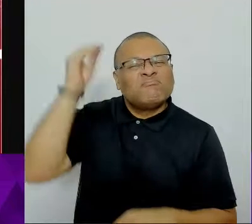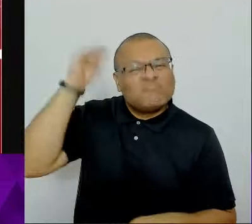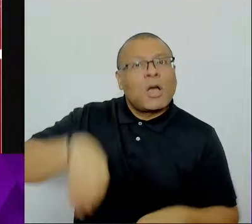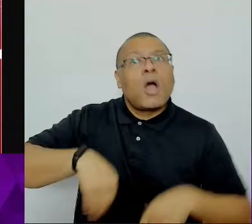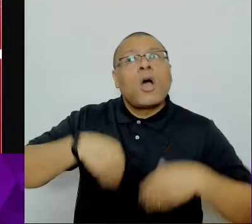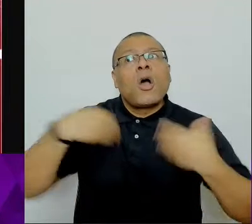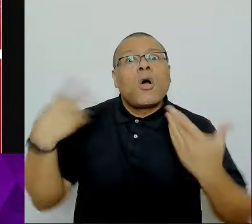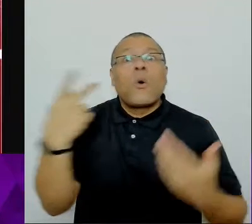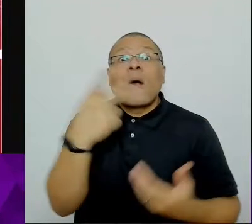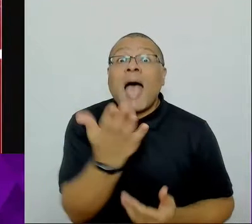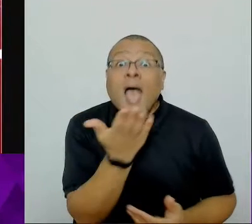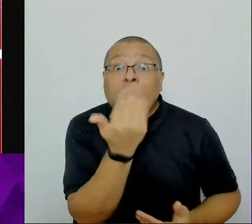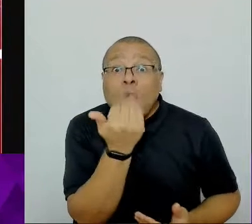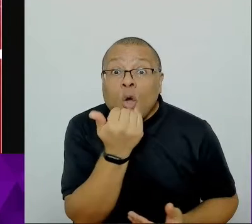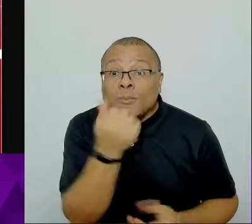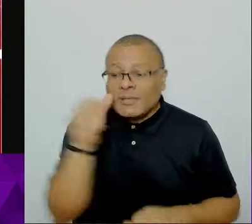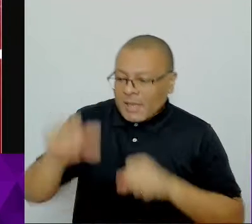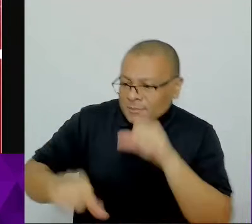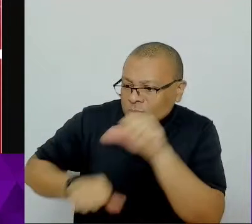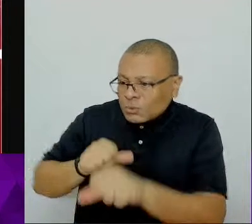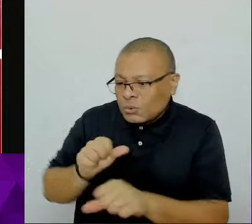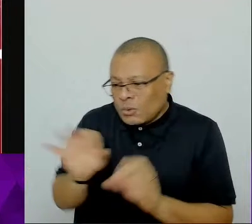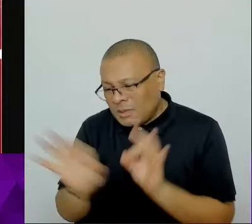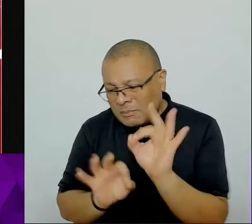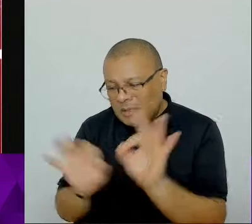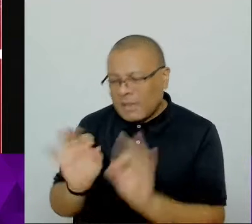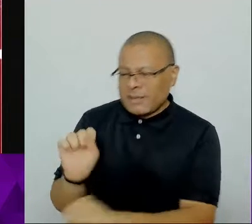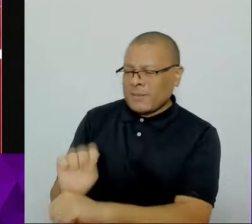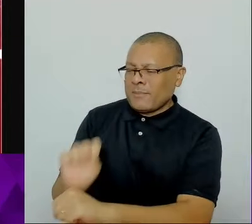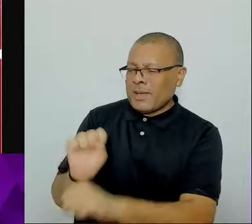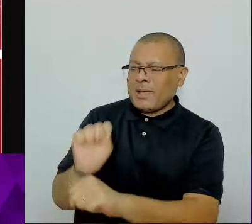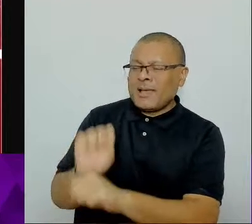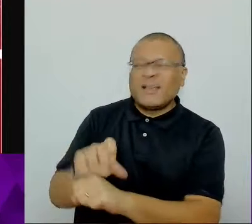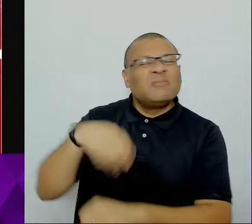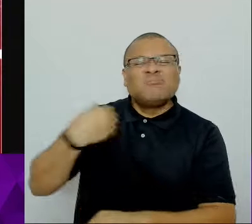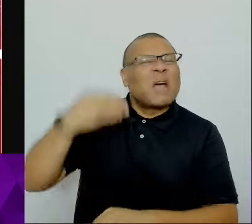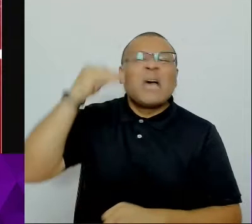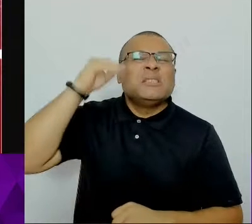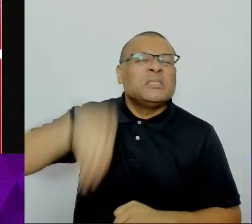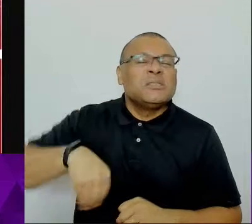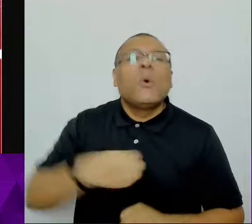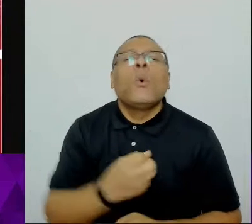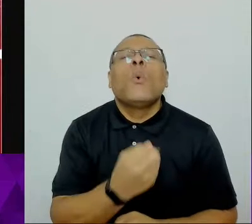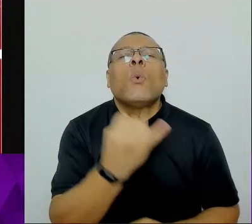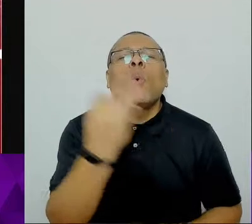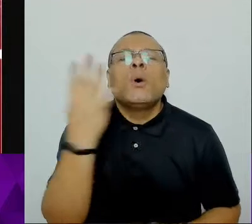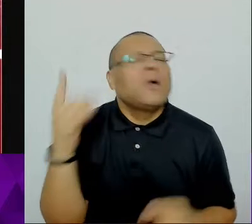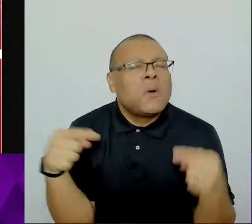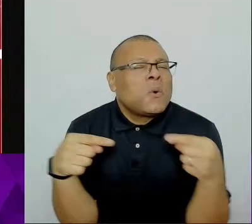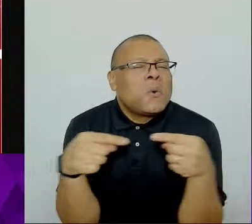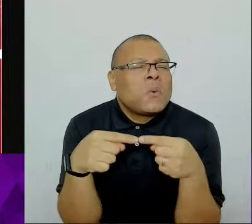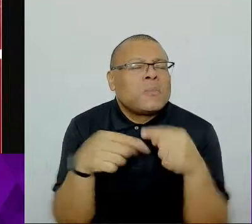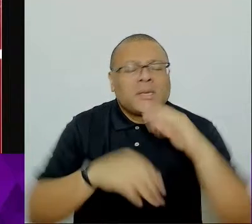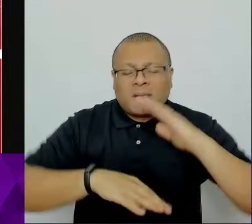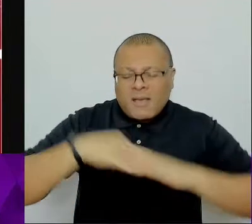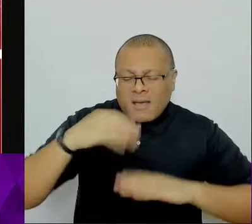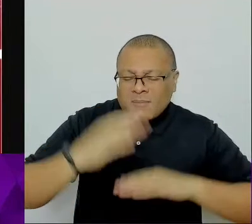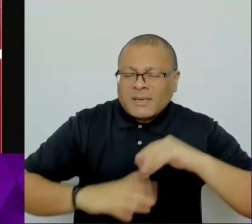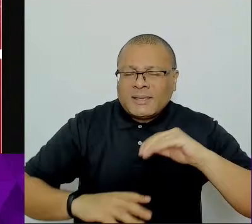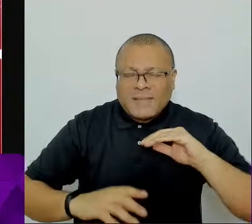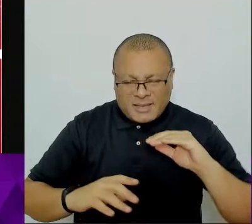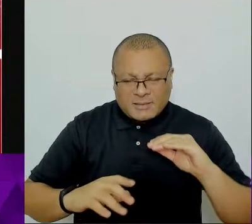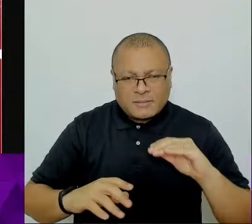sua alimentação e aí você também parou um pouquinho depois. E aí, o que isso tem a ver, né, com habilidades de desenvolvedor de software?